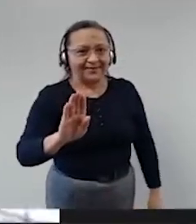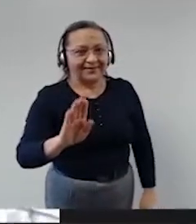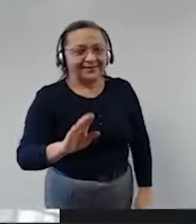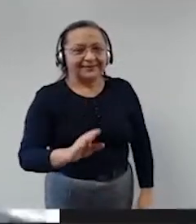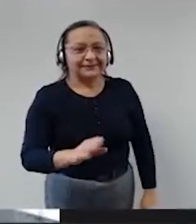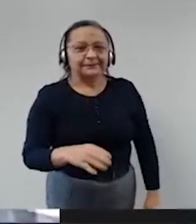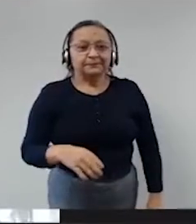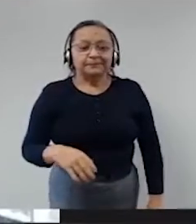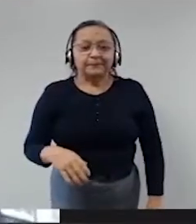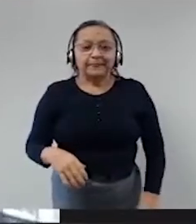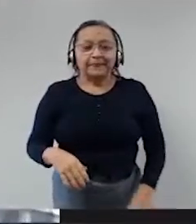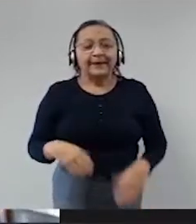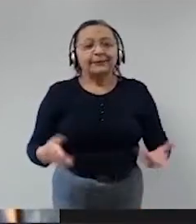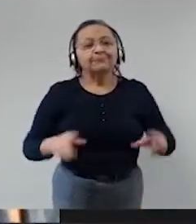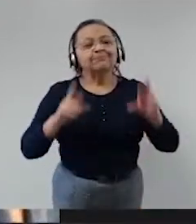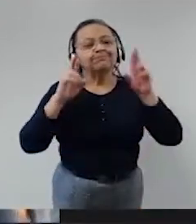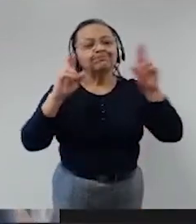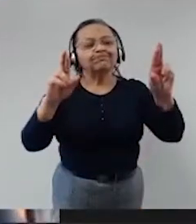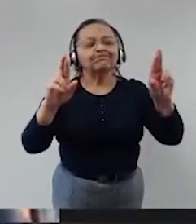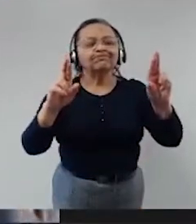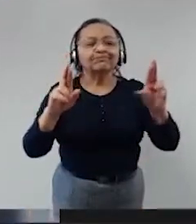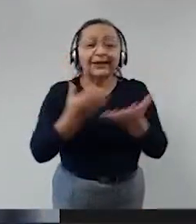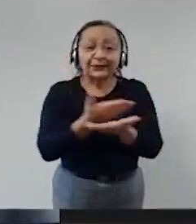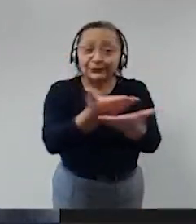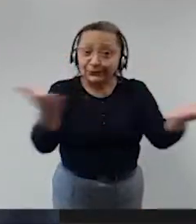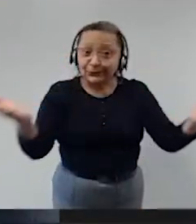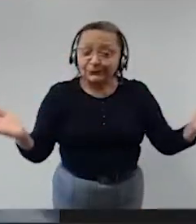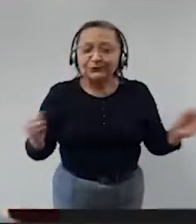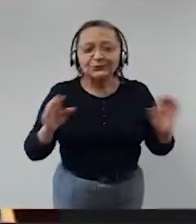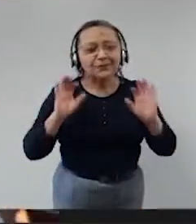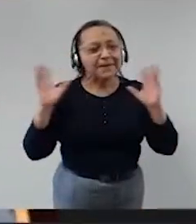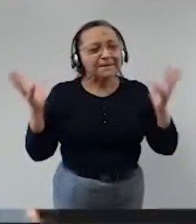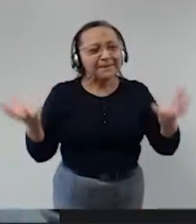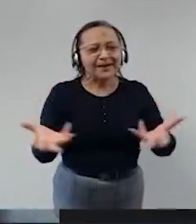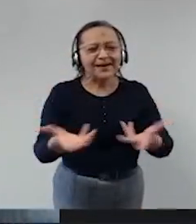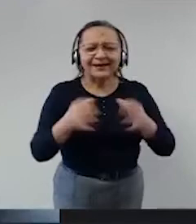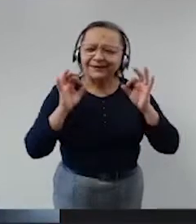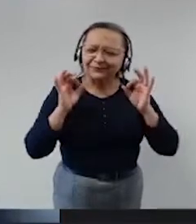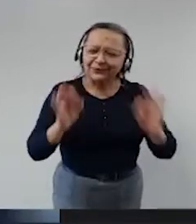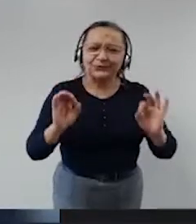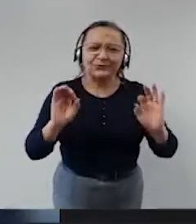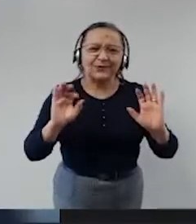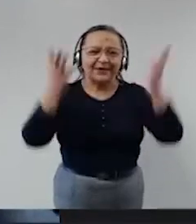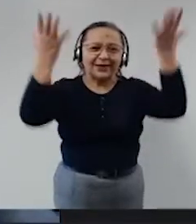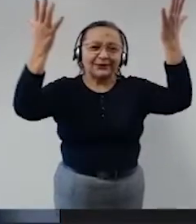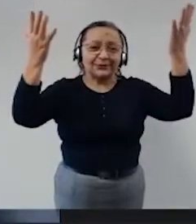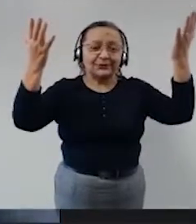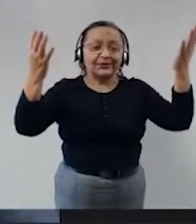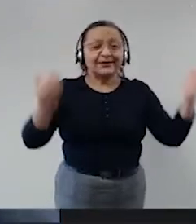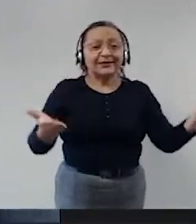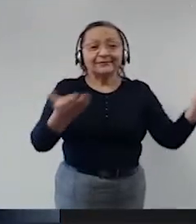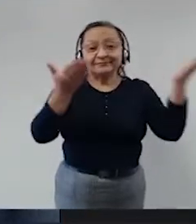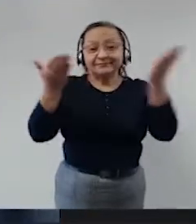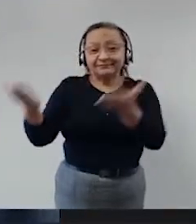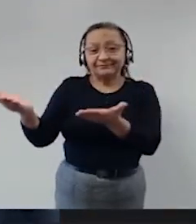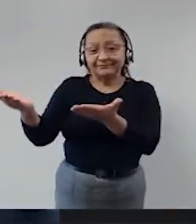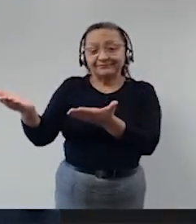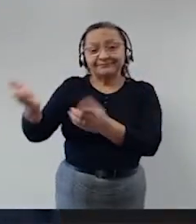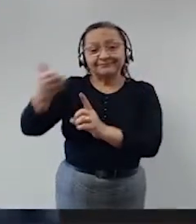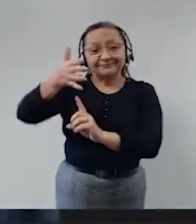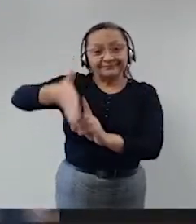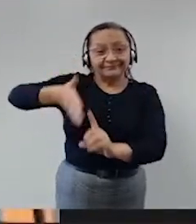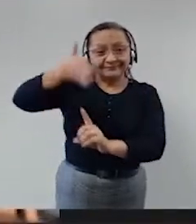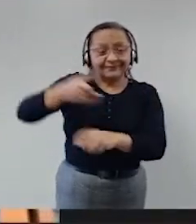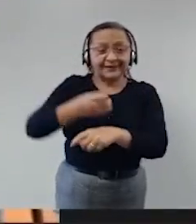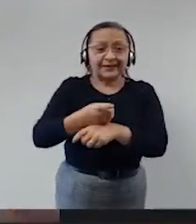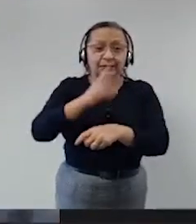Eu desejo a todos um excelente evento e passo a palavra à doutora Dervana